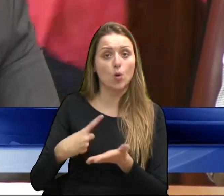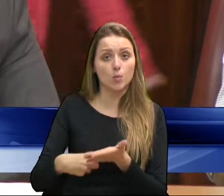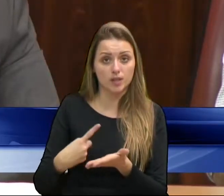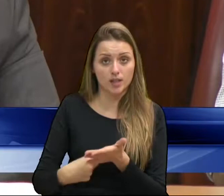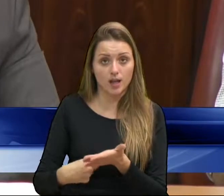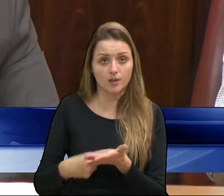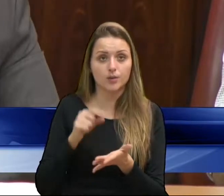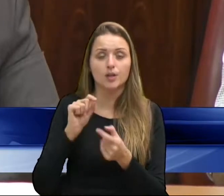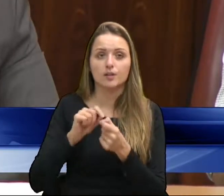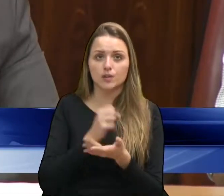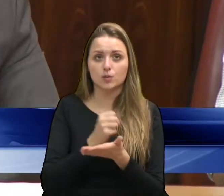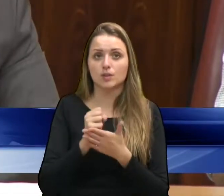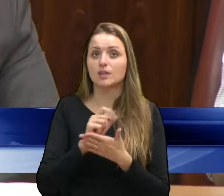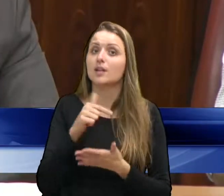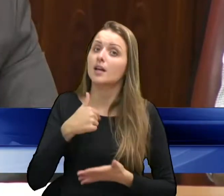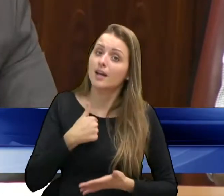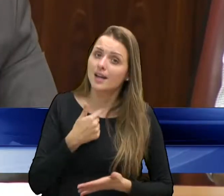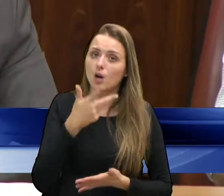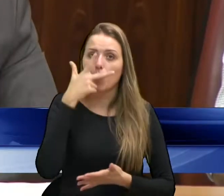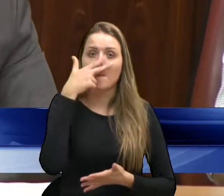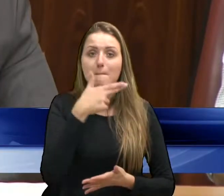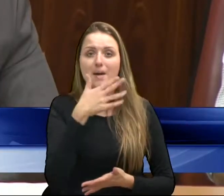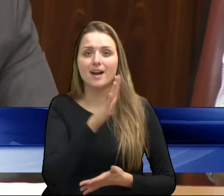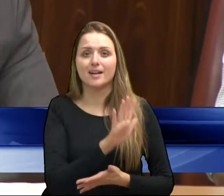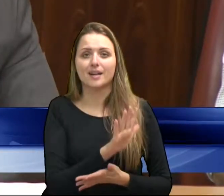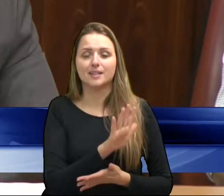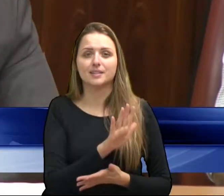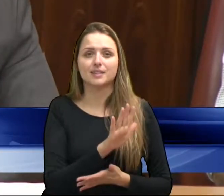esse sistema que me pareceu bastante